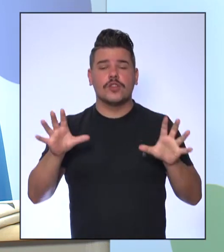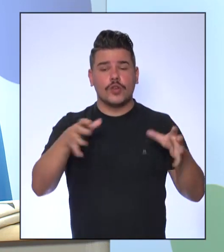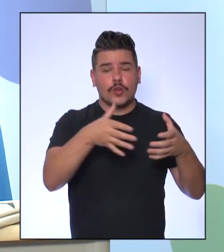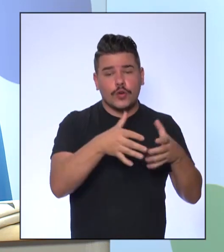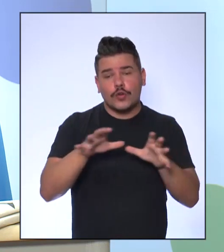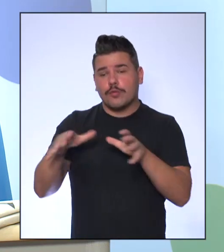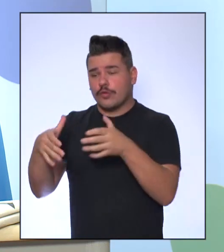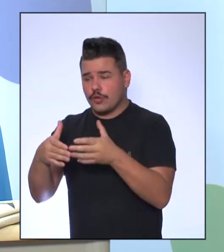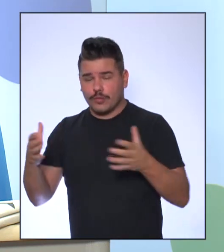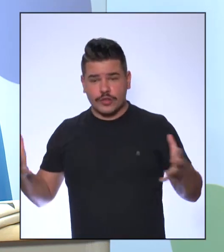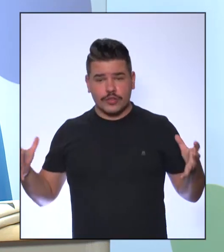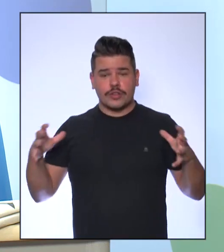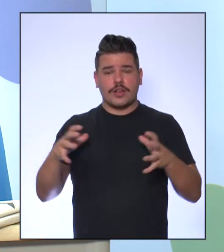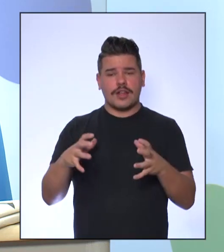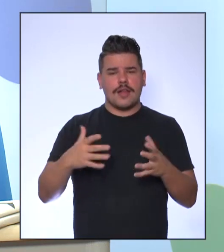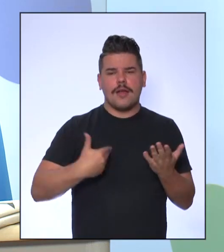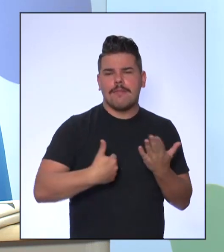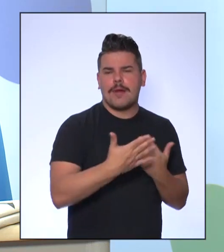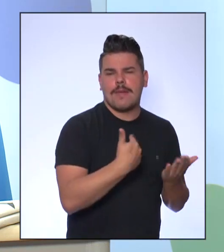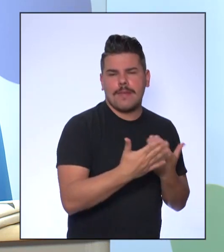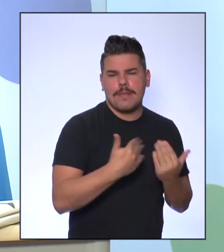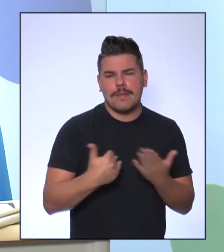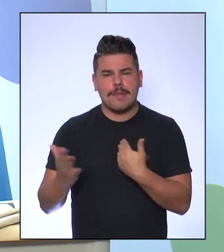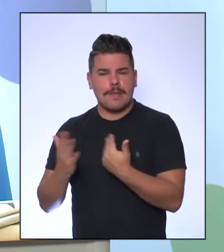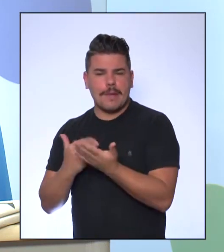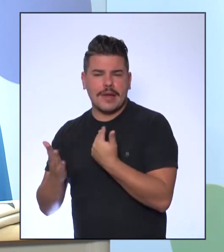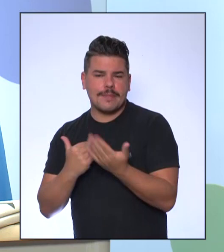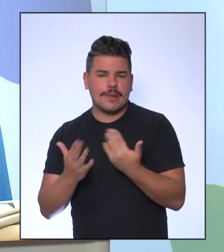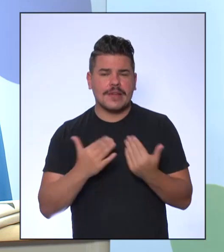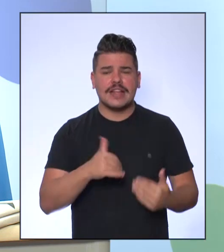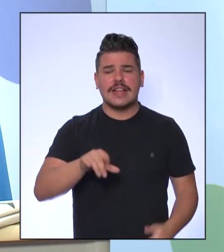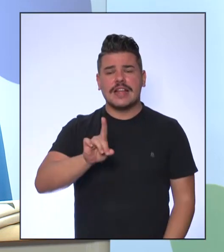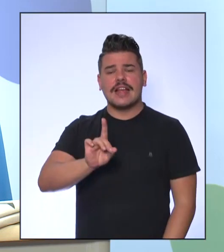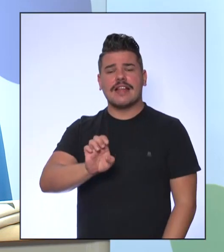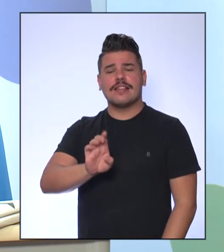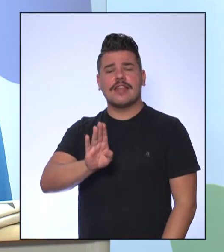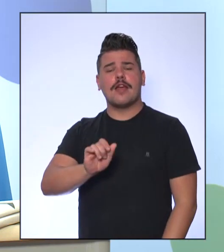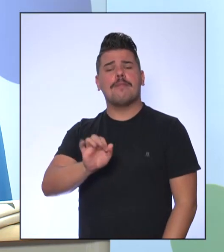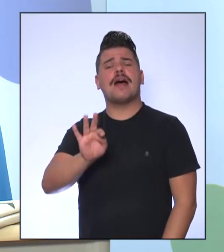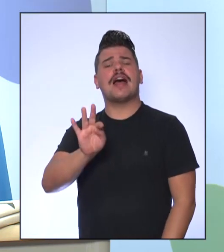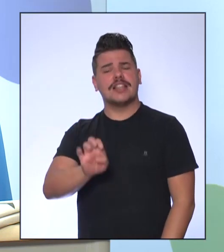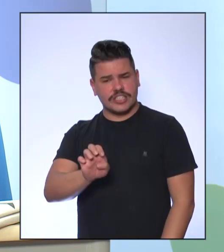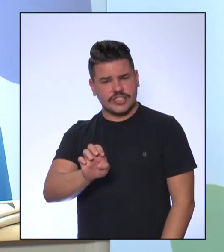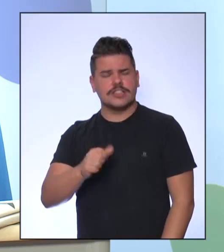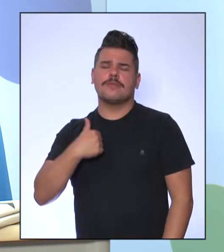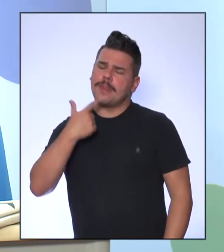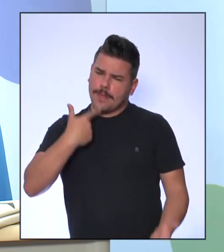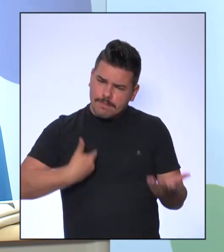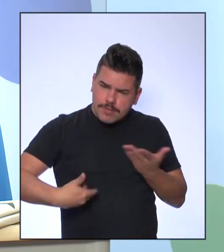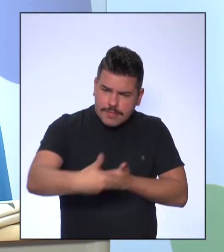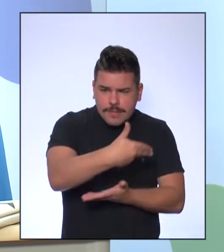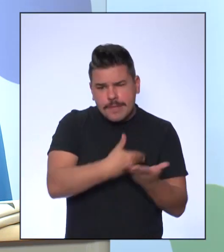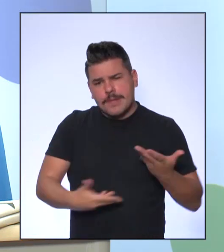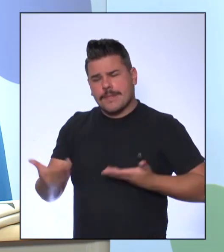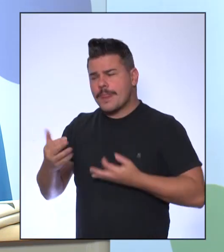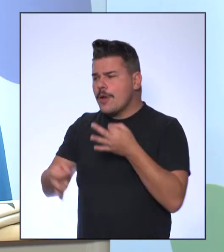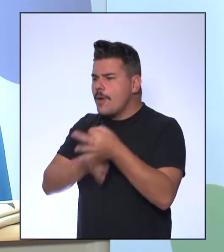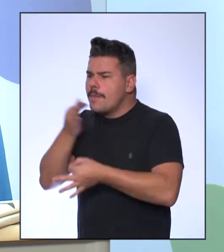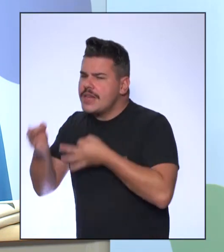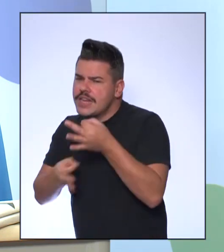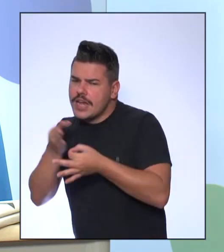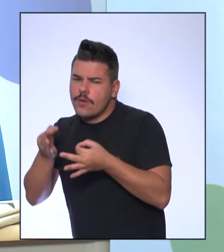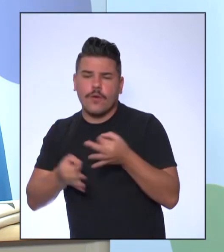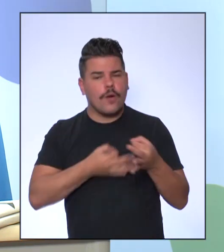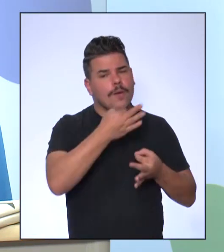uma conversa, de um debate, da exposição dos argumentos e do contra-argumento. É